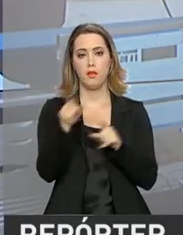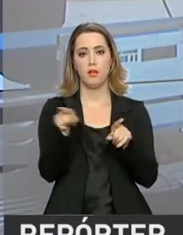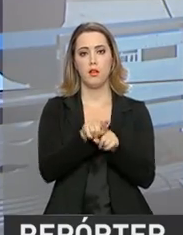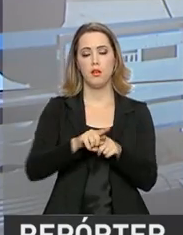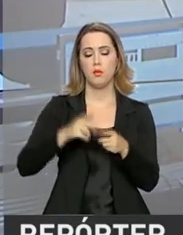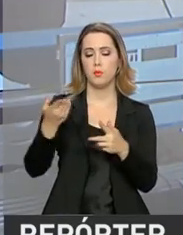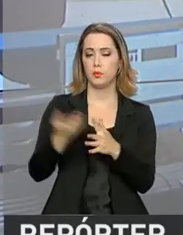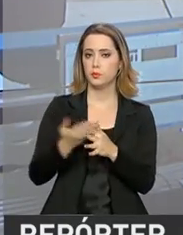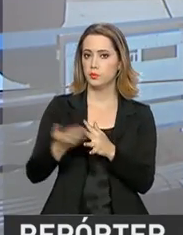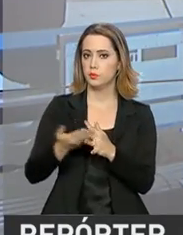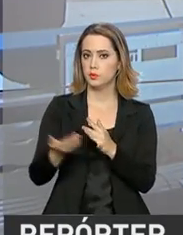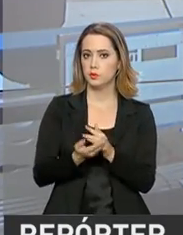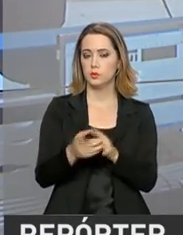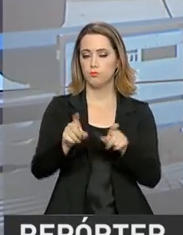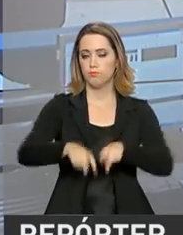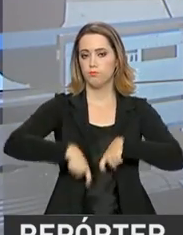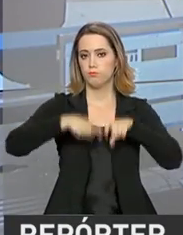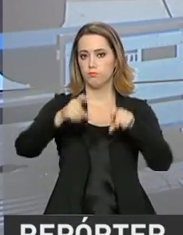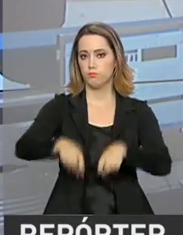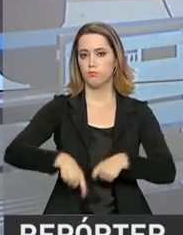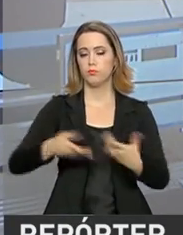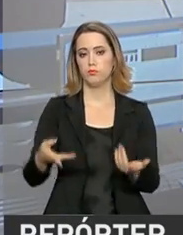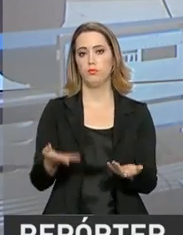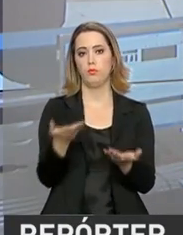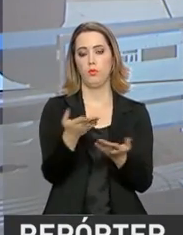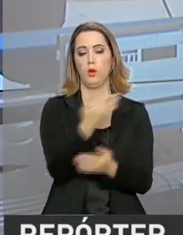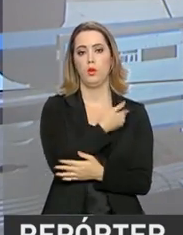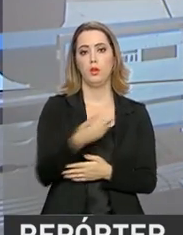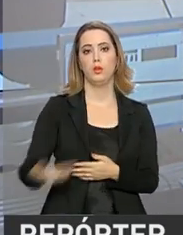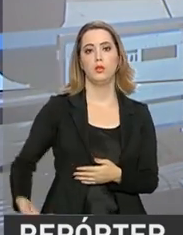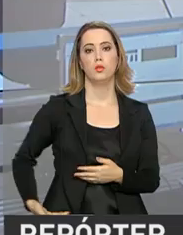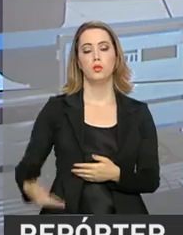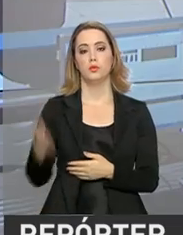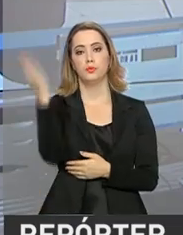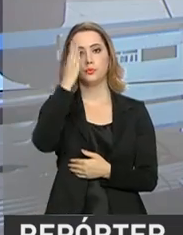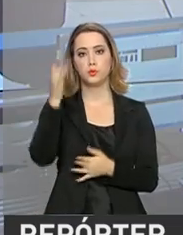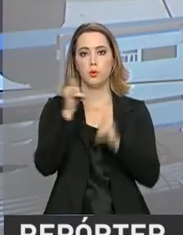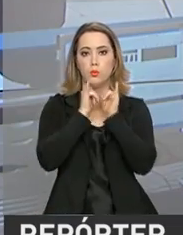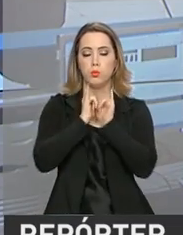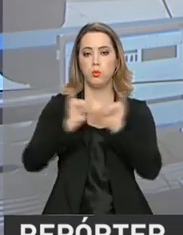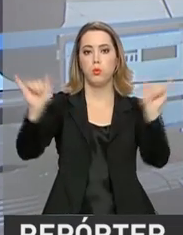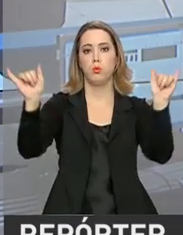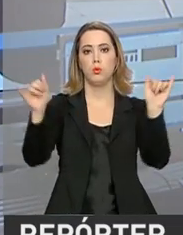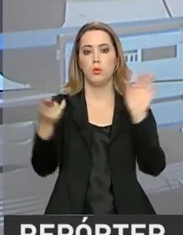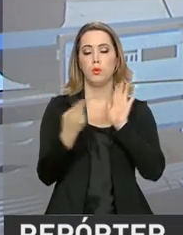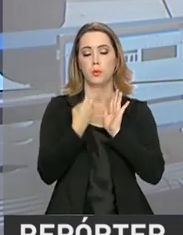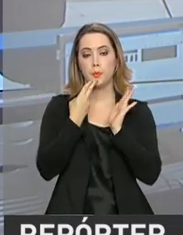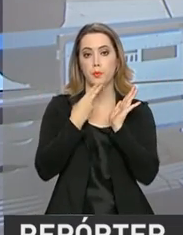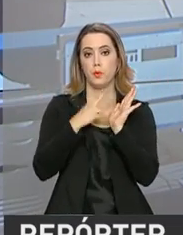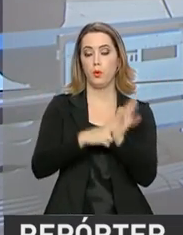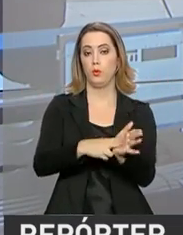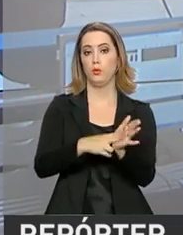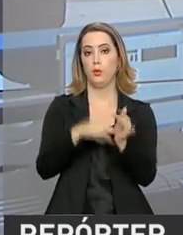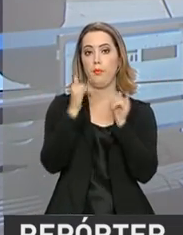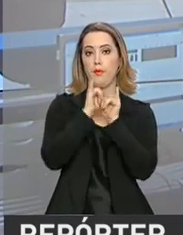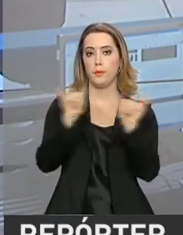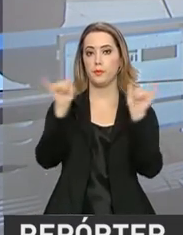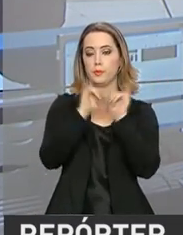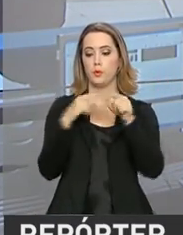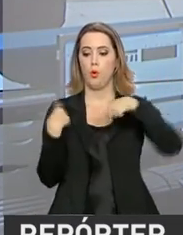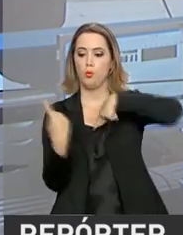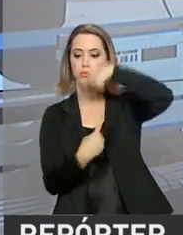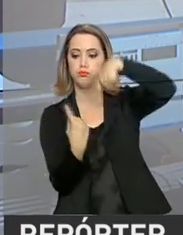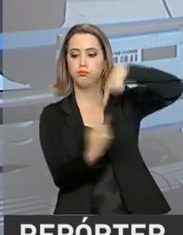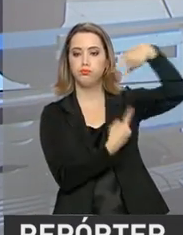de dívidas dos Agricultores e o governo brasileiro divulgou nota sobre o furacão methel que atingiu a América Central e